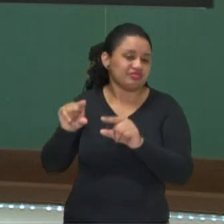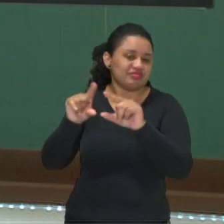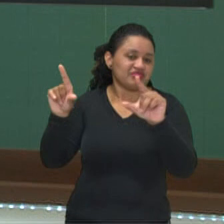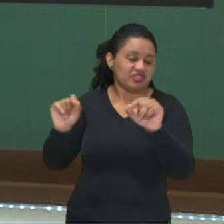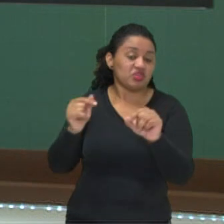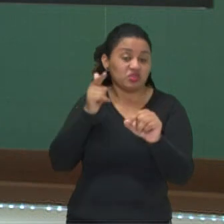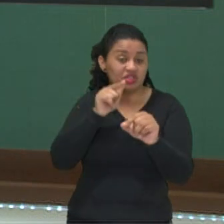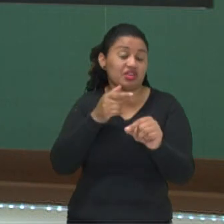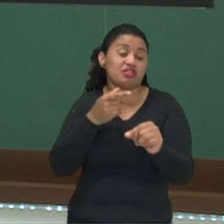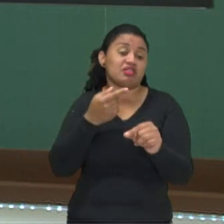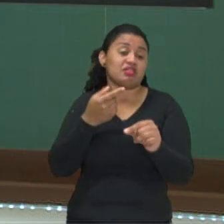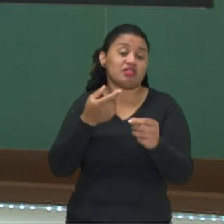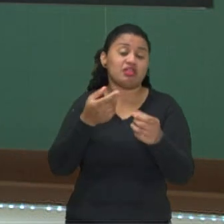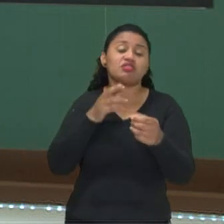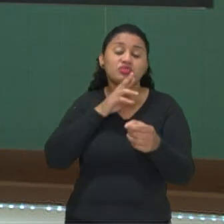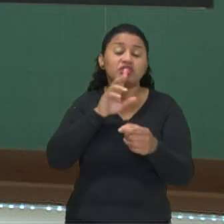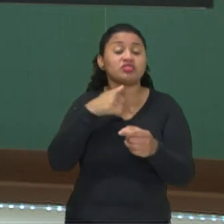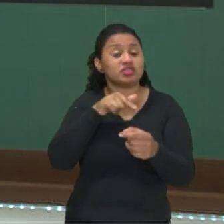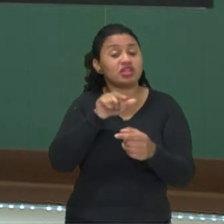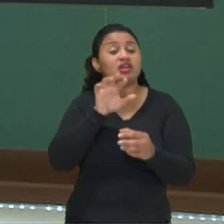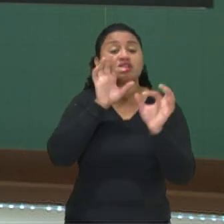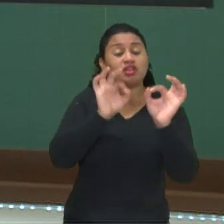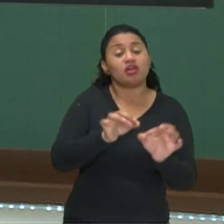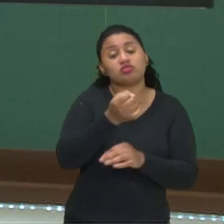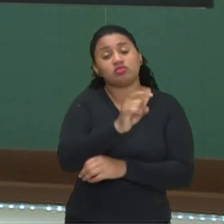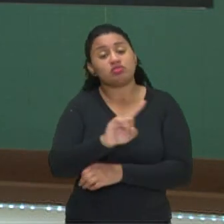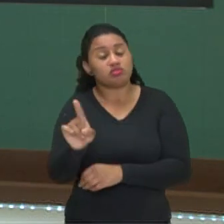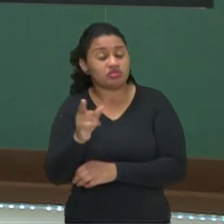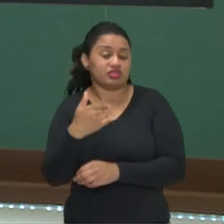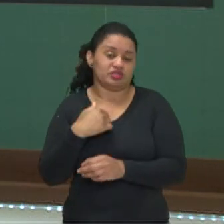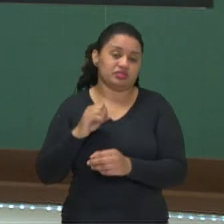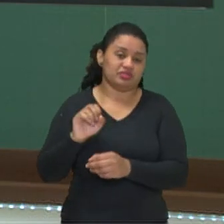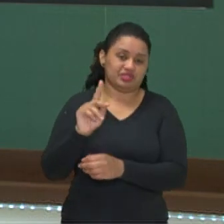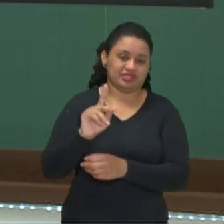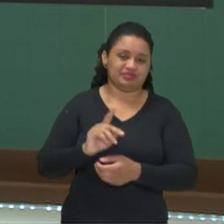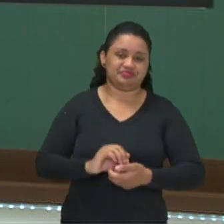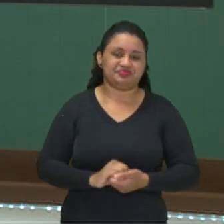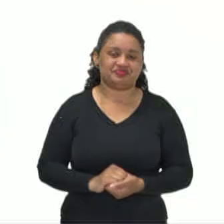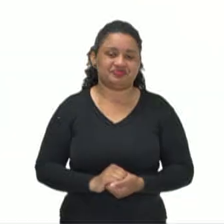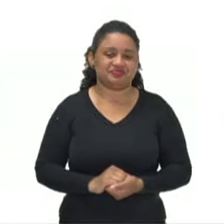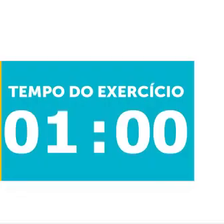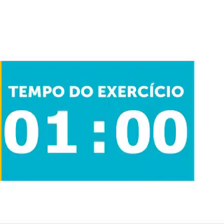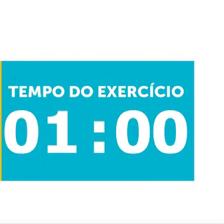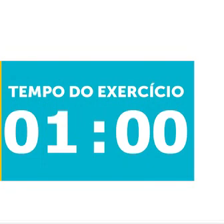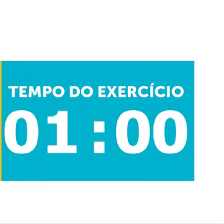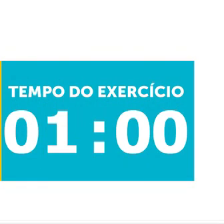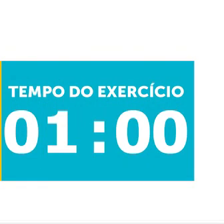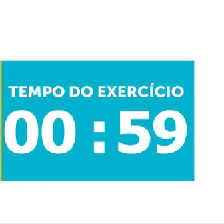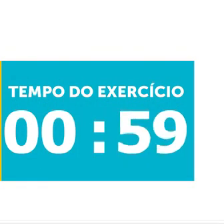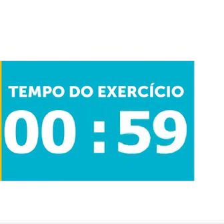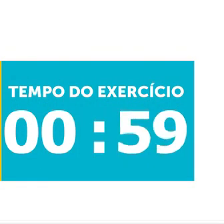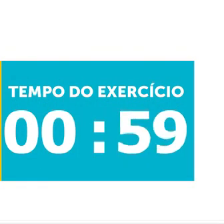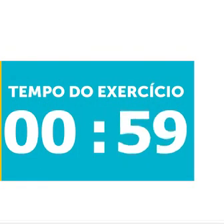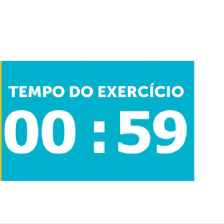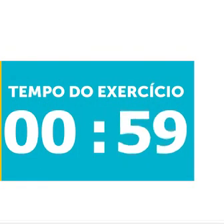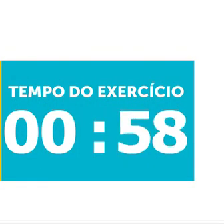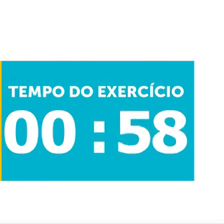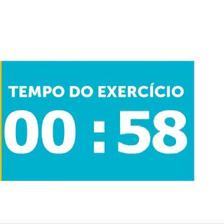Euler vai dizer se vocês acertaram ou não na conferência. Até daqui a pouquinho.